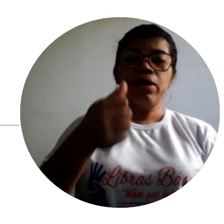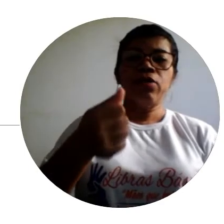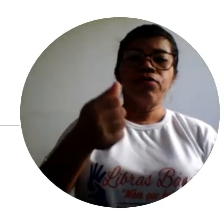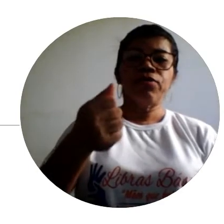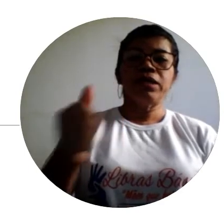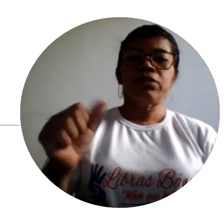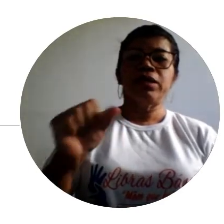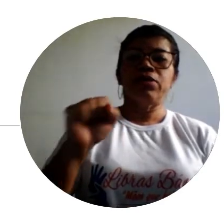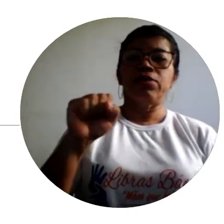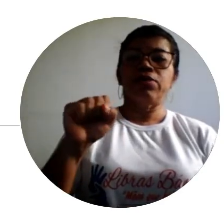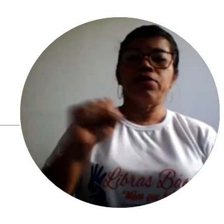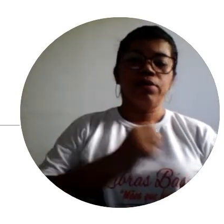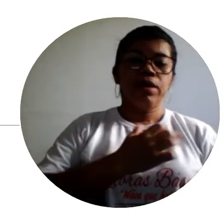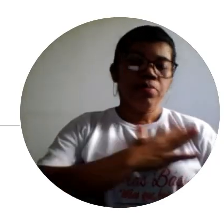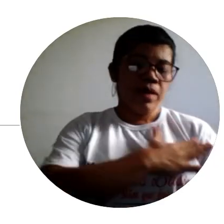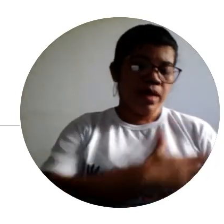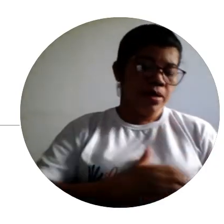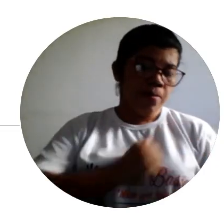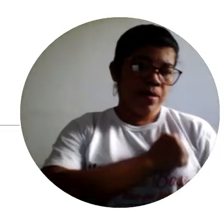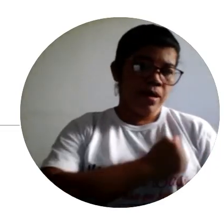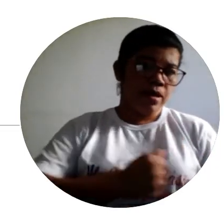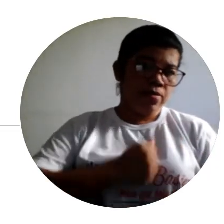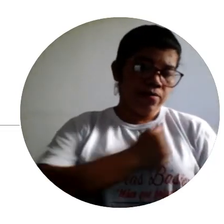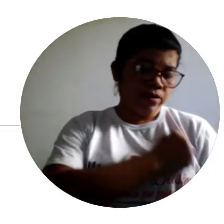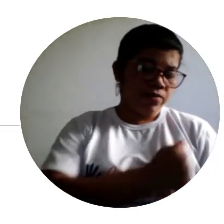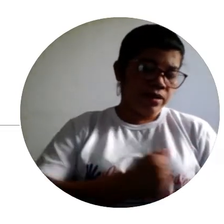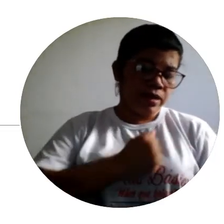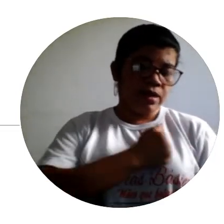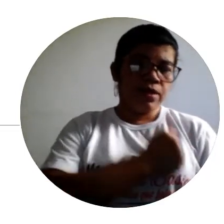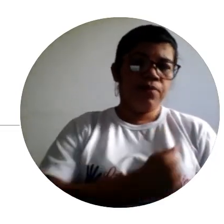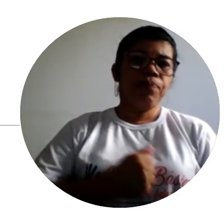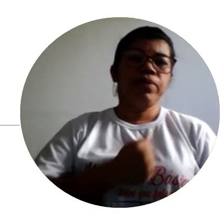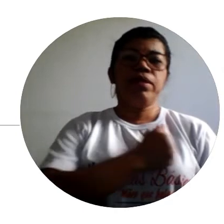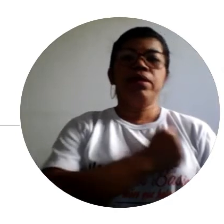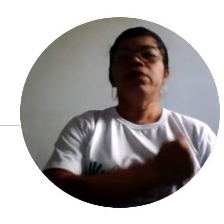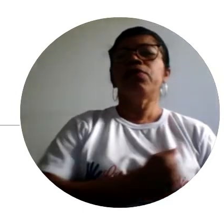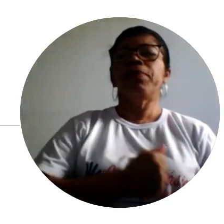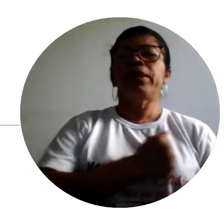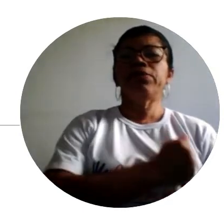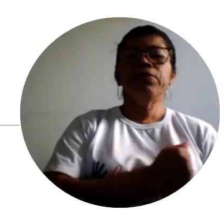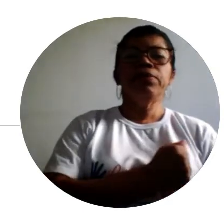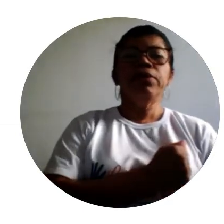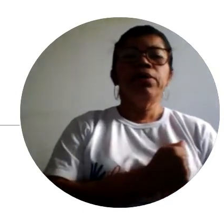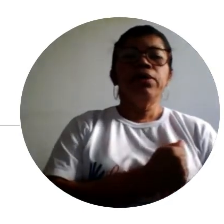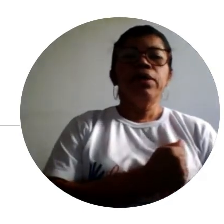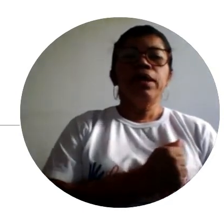Amar, a configuração aqui, ó. Amar, né? Você faz aqui, no